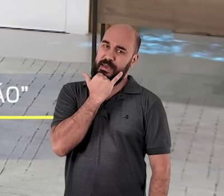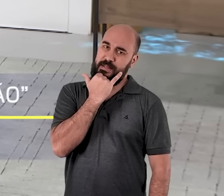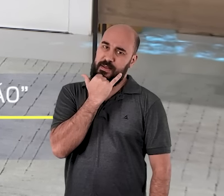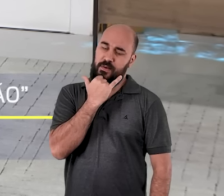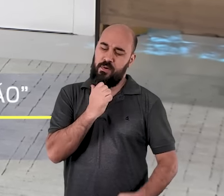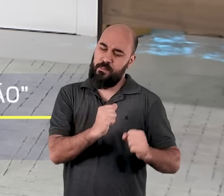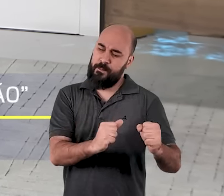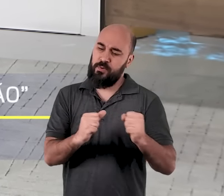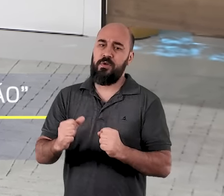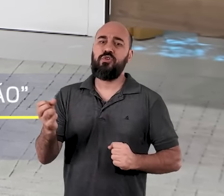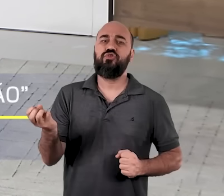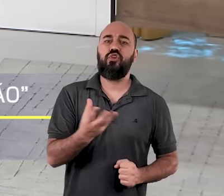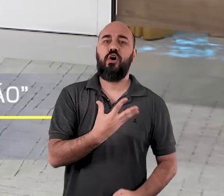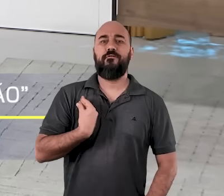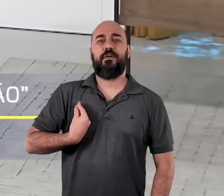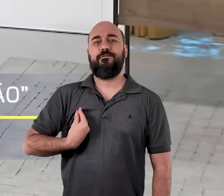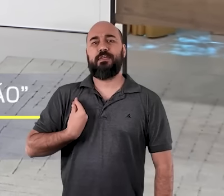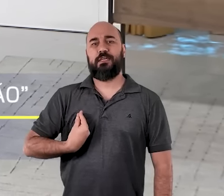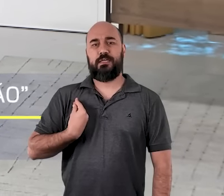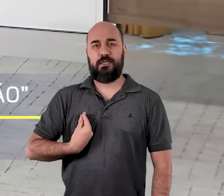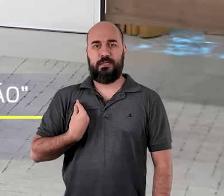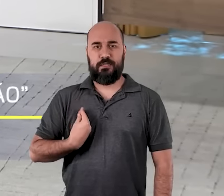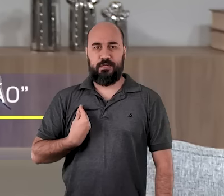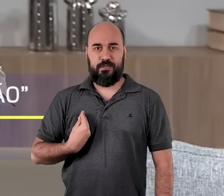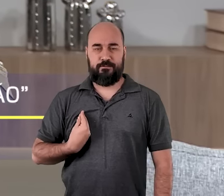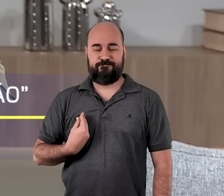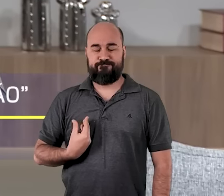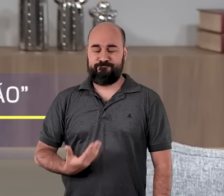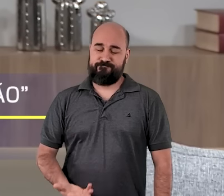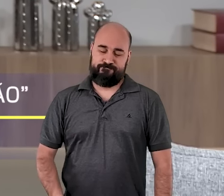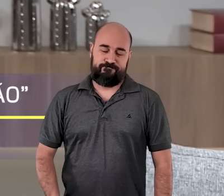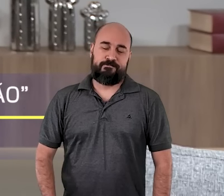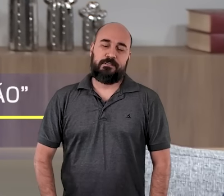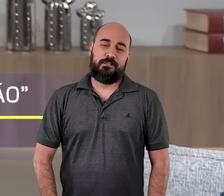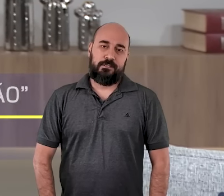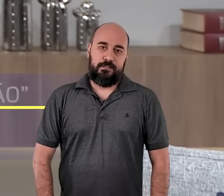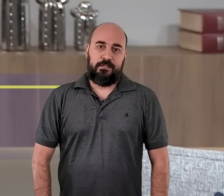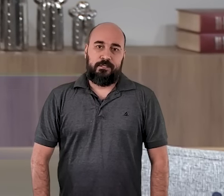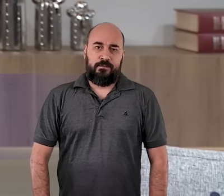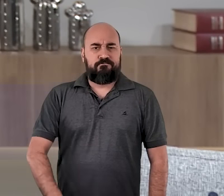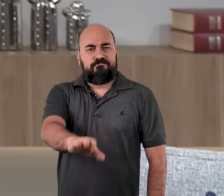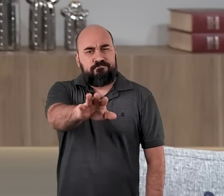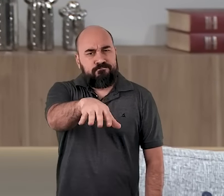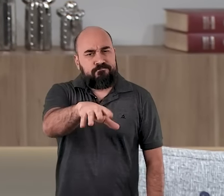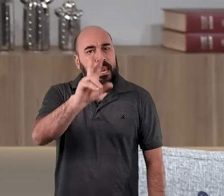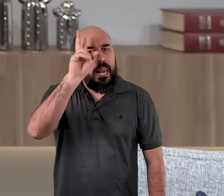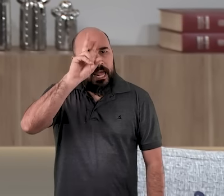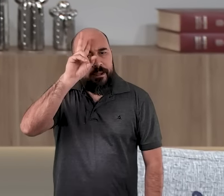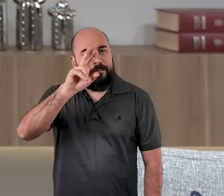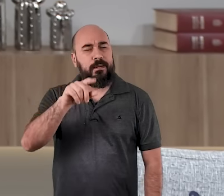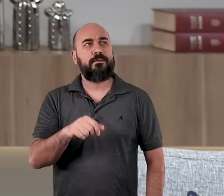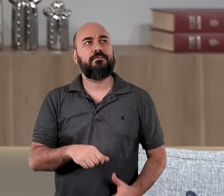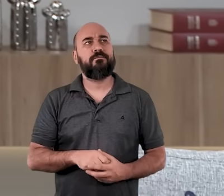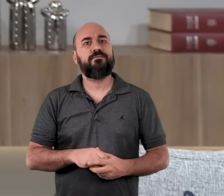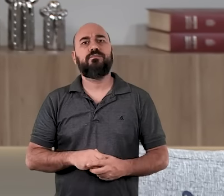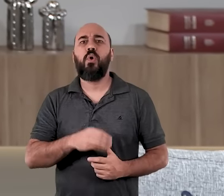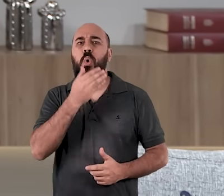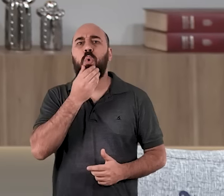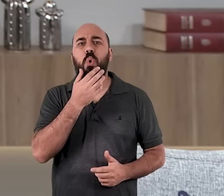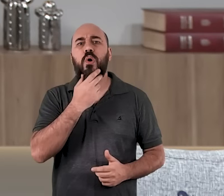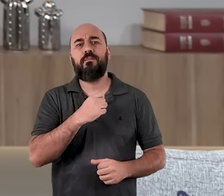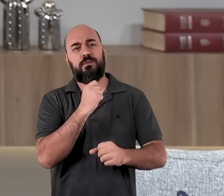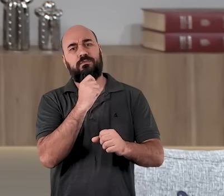uma nova vida e um dia a vida eterna. Você se lembra da história dos construtores da